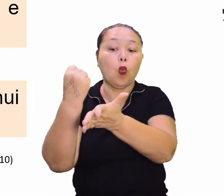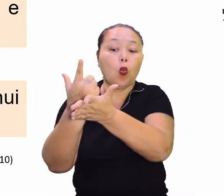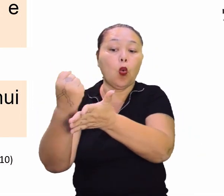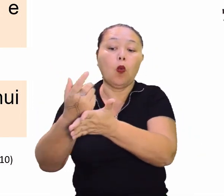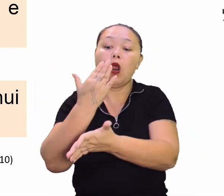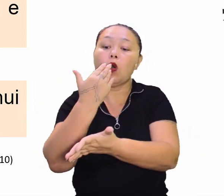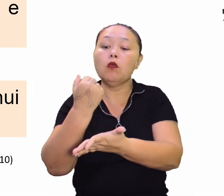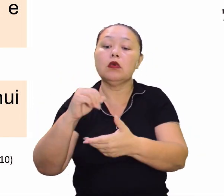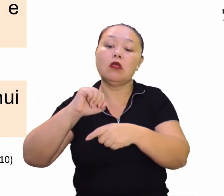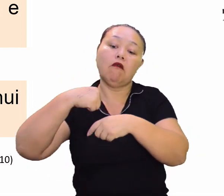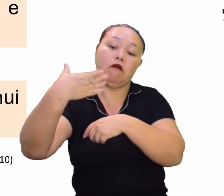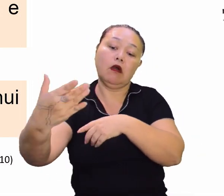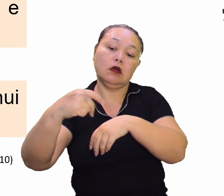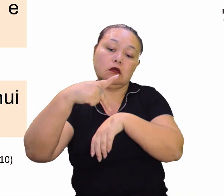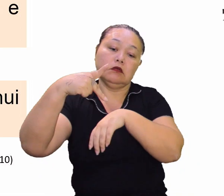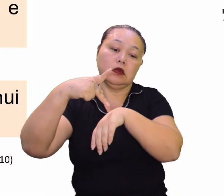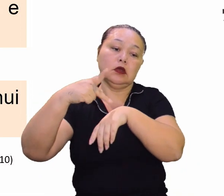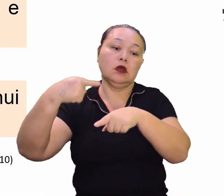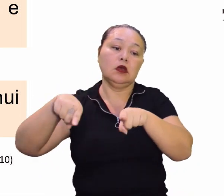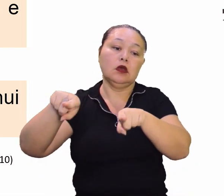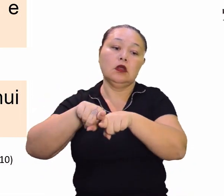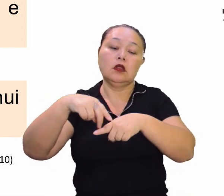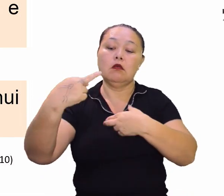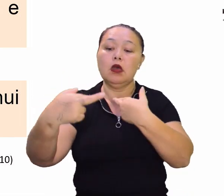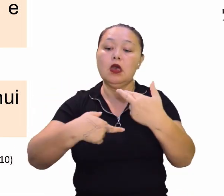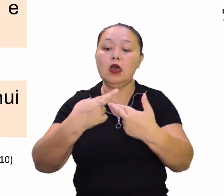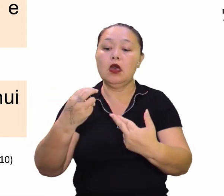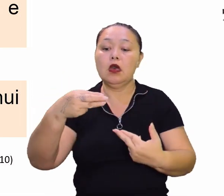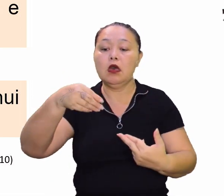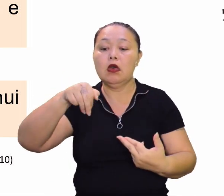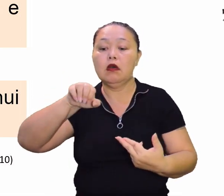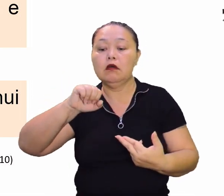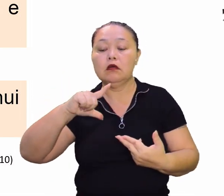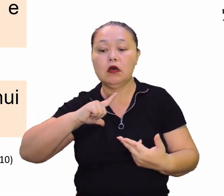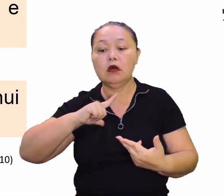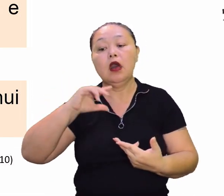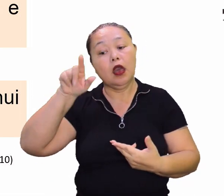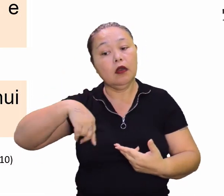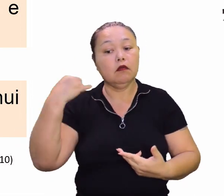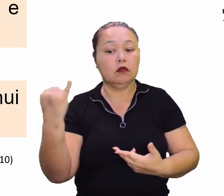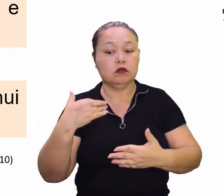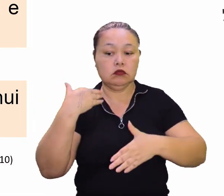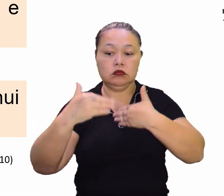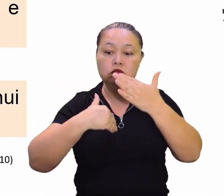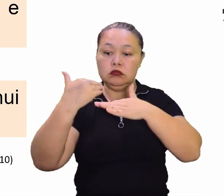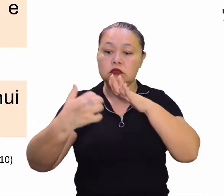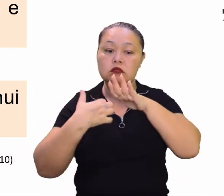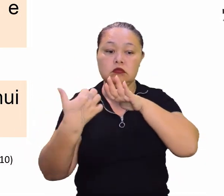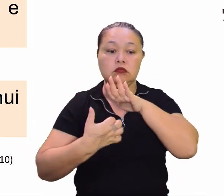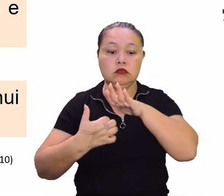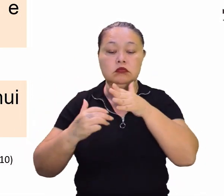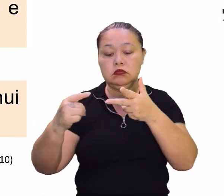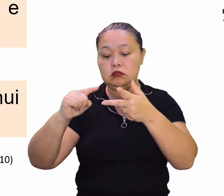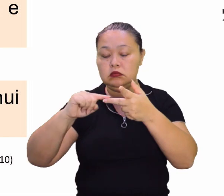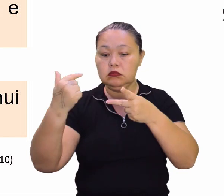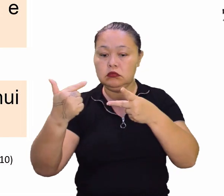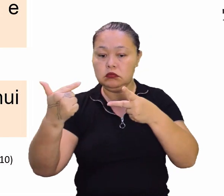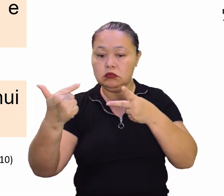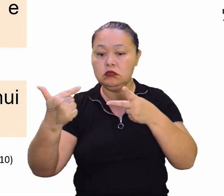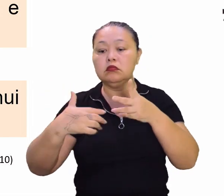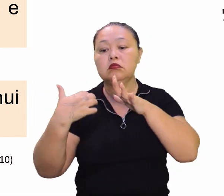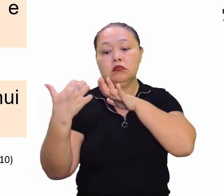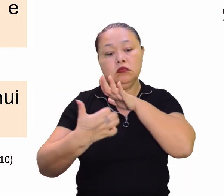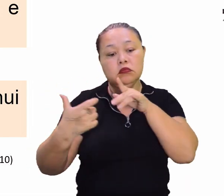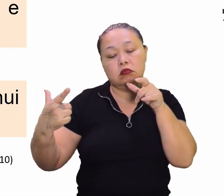recursos minerais, esses recursos que são importantes aí para o desenvolvimento industrial. O setor secundário, que são as